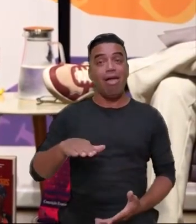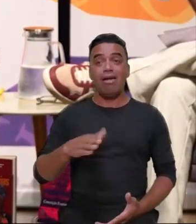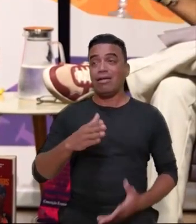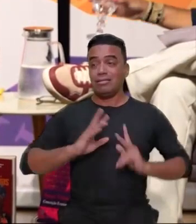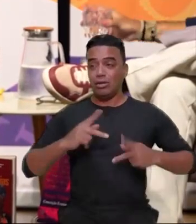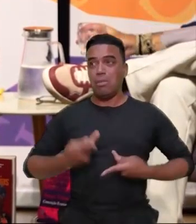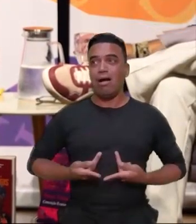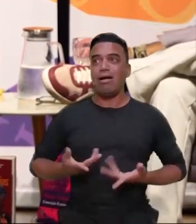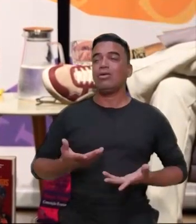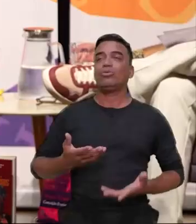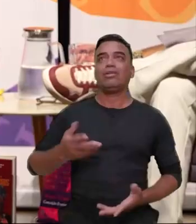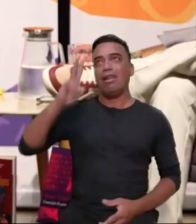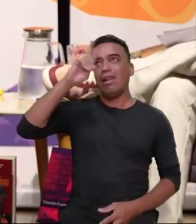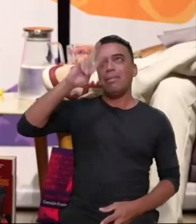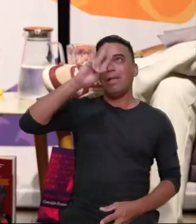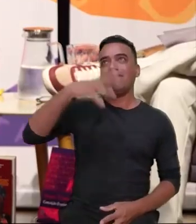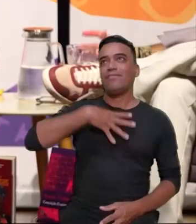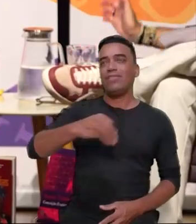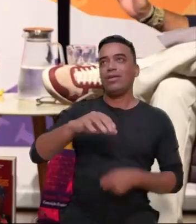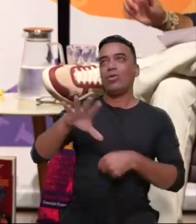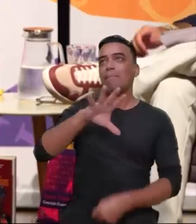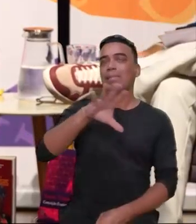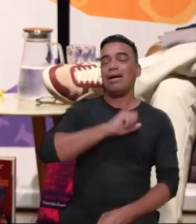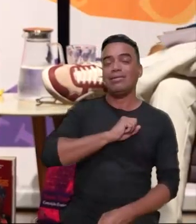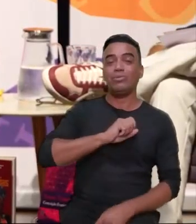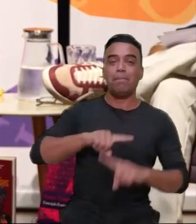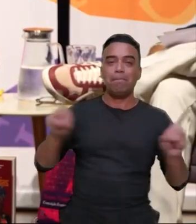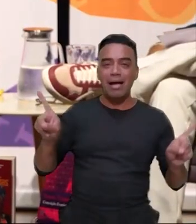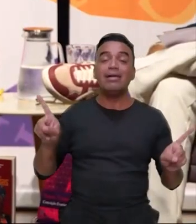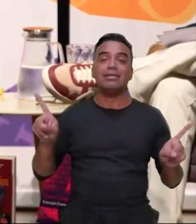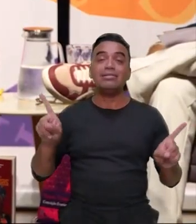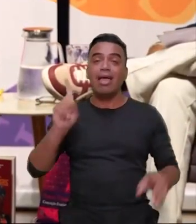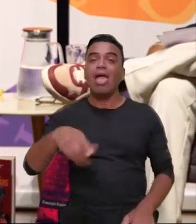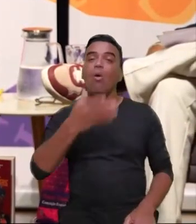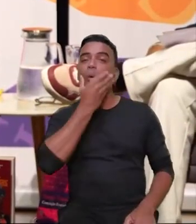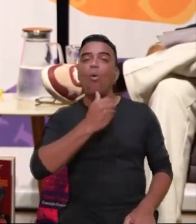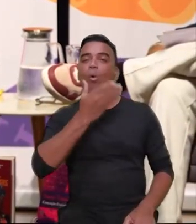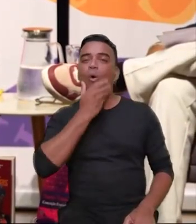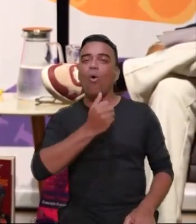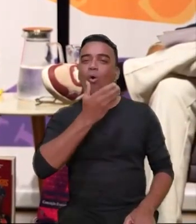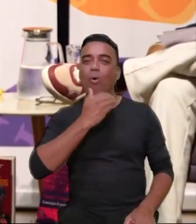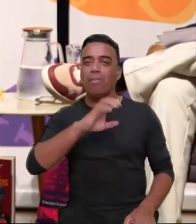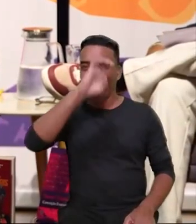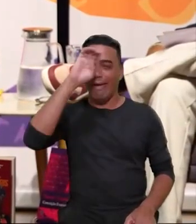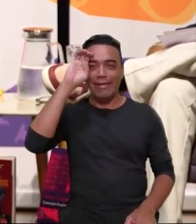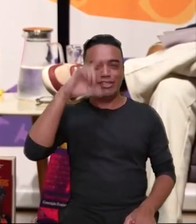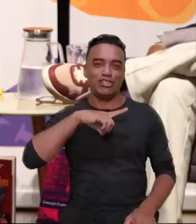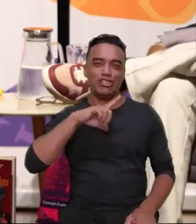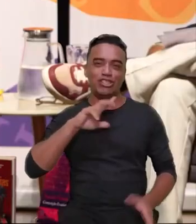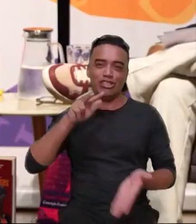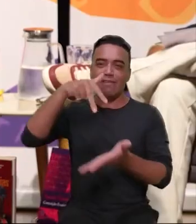que lembrava de um filho amado, mas era um sujeito que era capaz de levantar e fazer um assalto e provocar